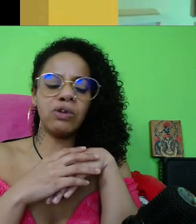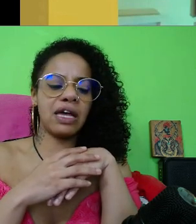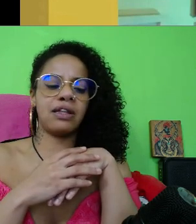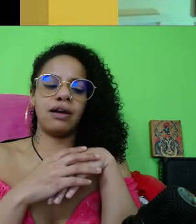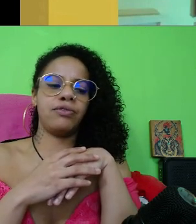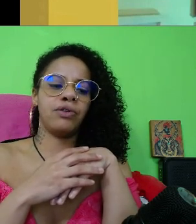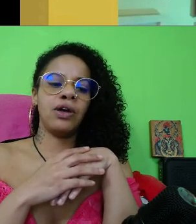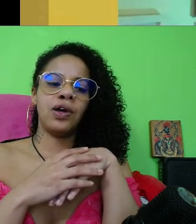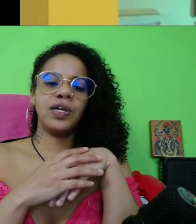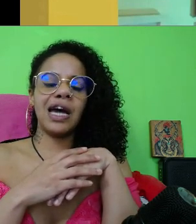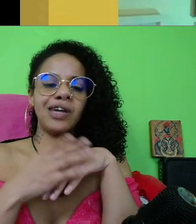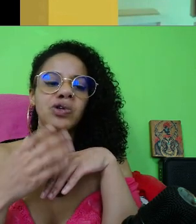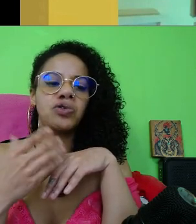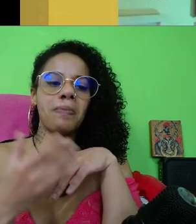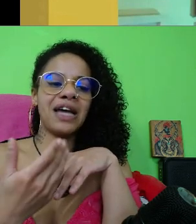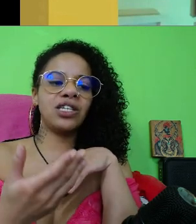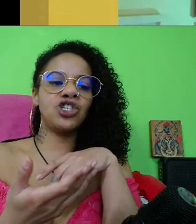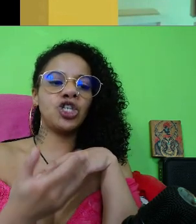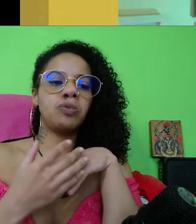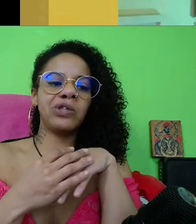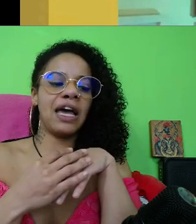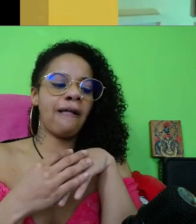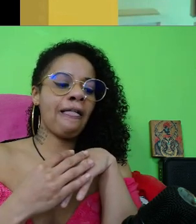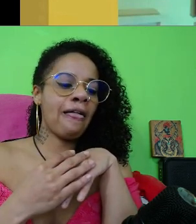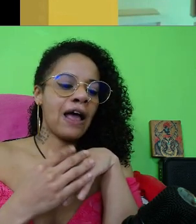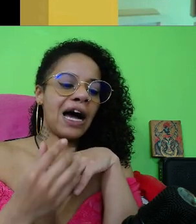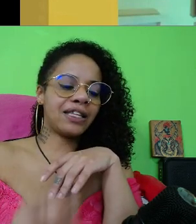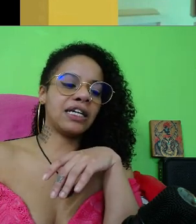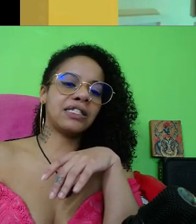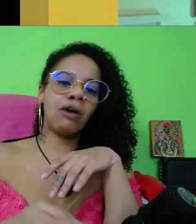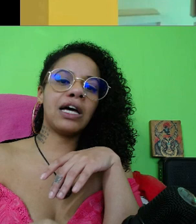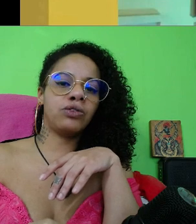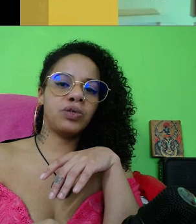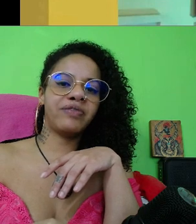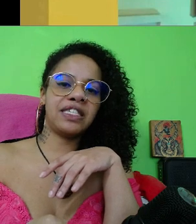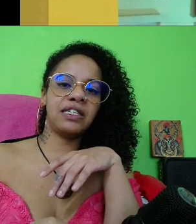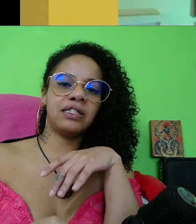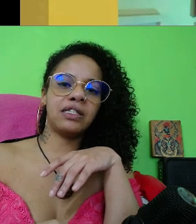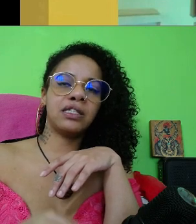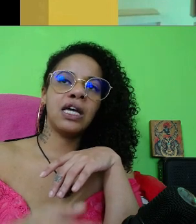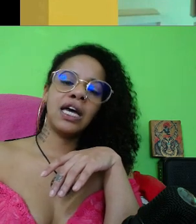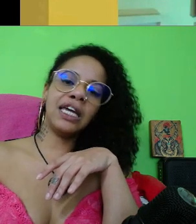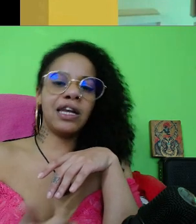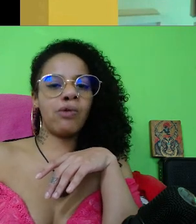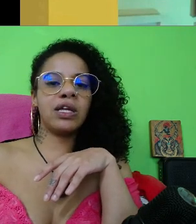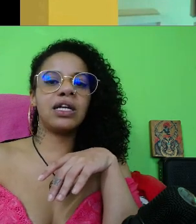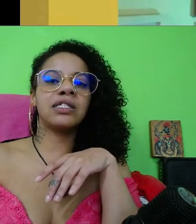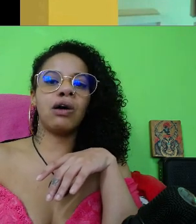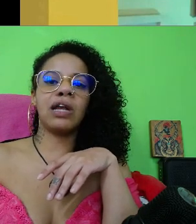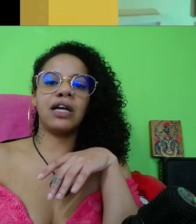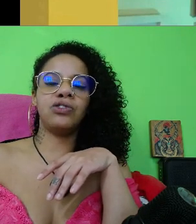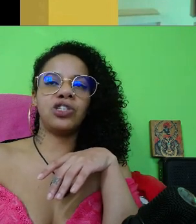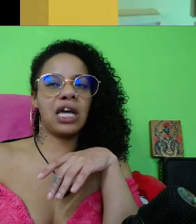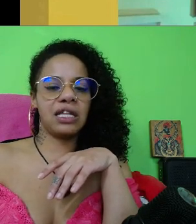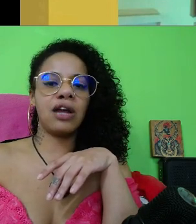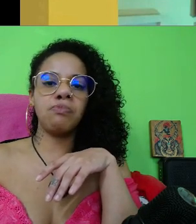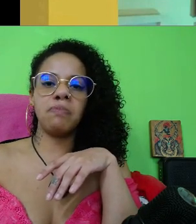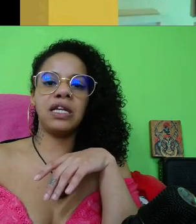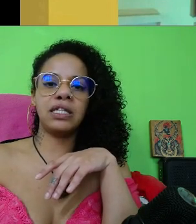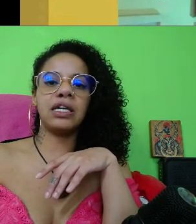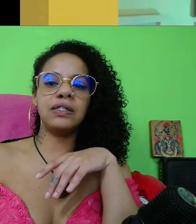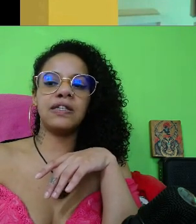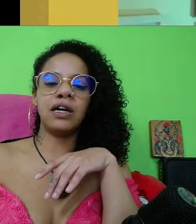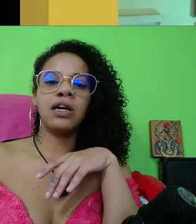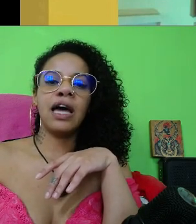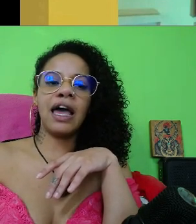eternos tudo é eterno e aí quanto mais a gente puder atrasar o lado dos fascistas e não atrasar o lado de quem